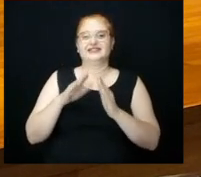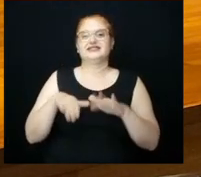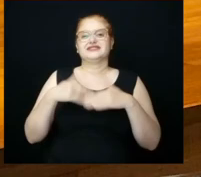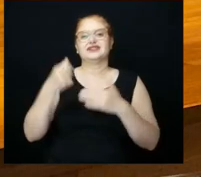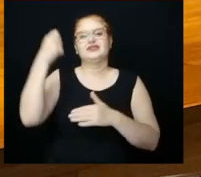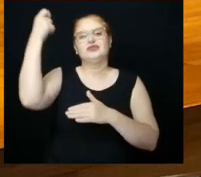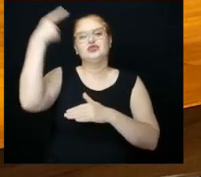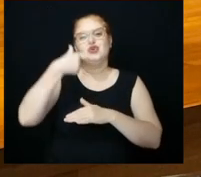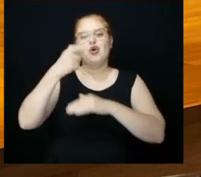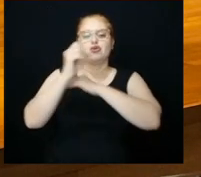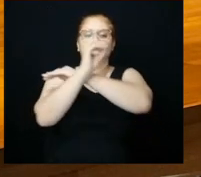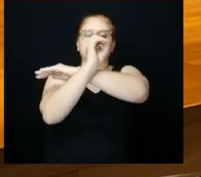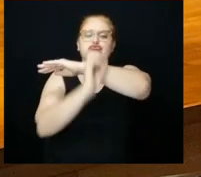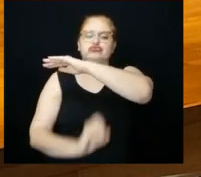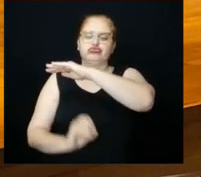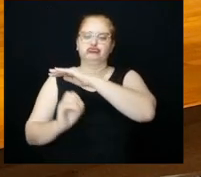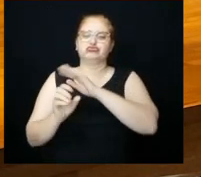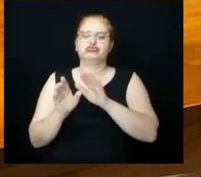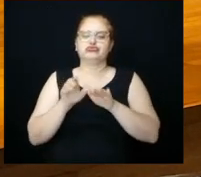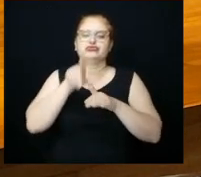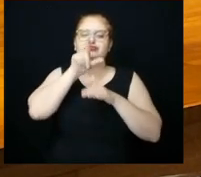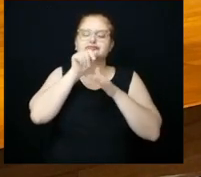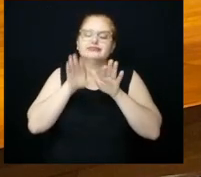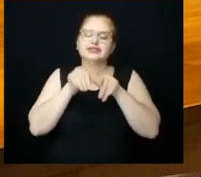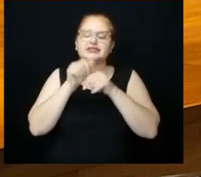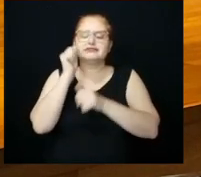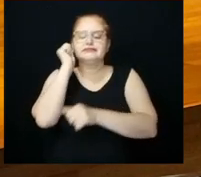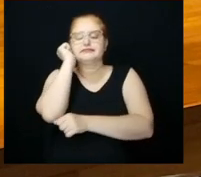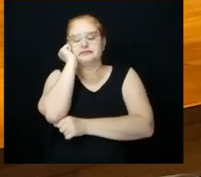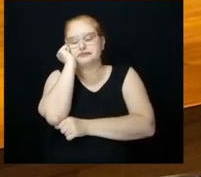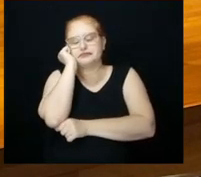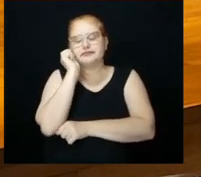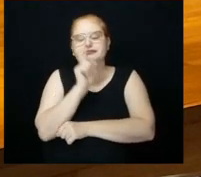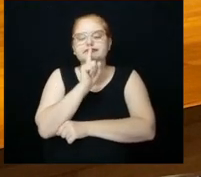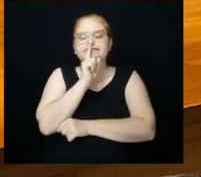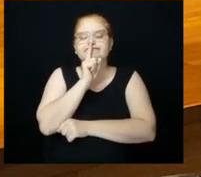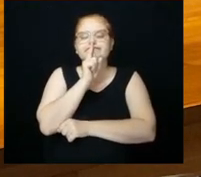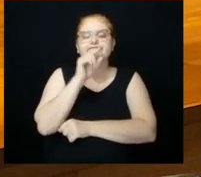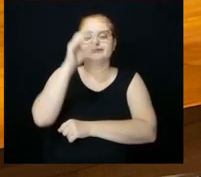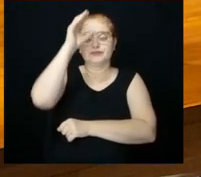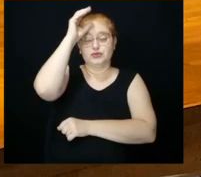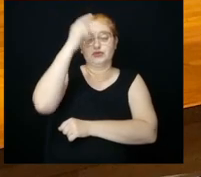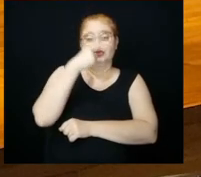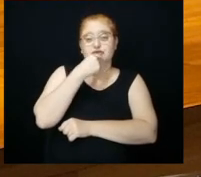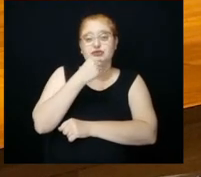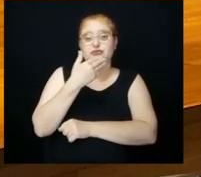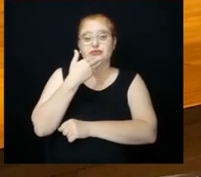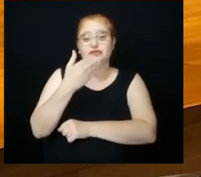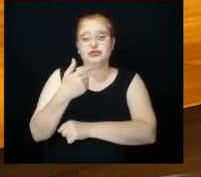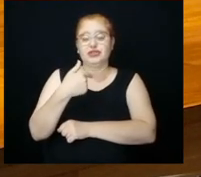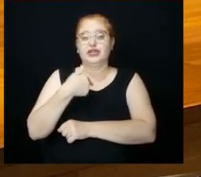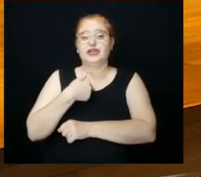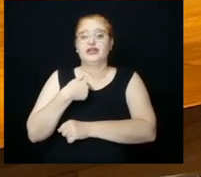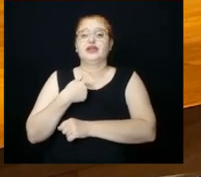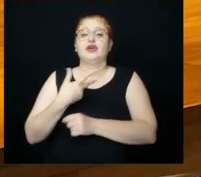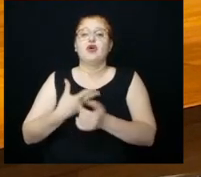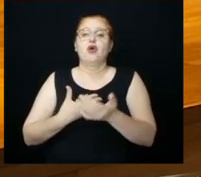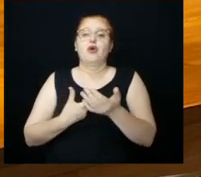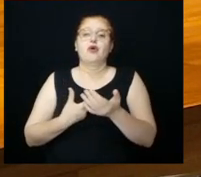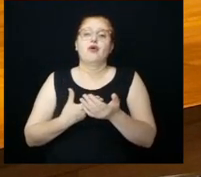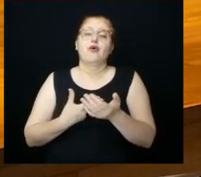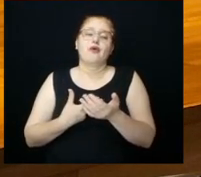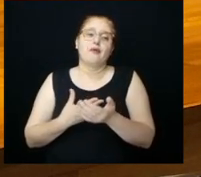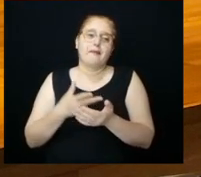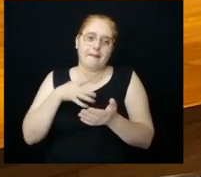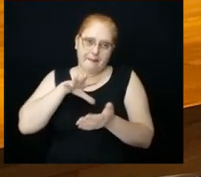o sol já tinha ido embora. As rolas adormeciam ou calavam-se. O tio Chico dizia para eu buscar um fino ali naquela torneira